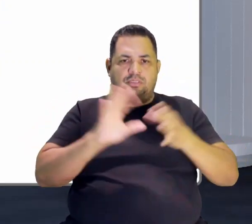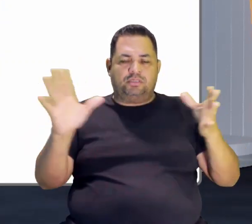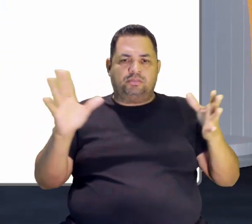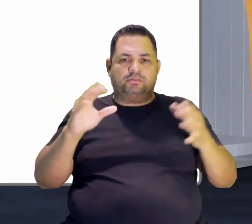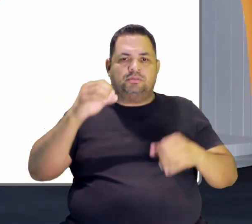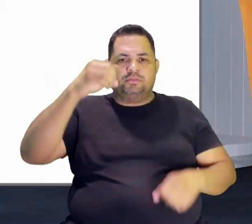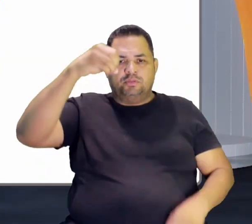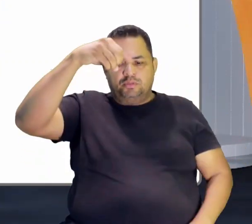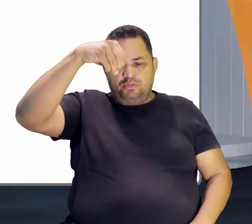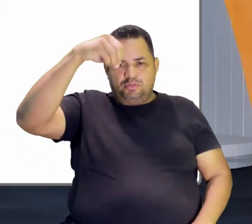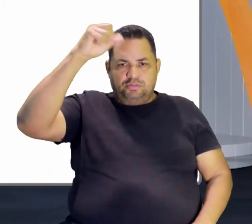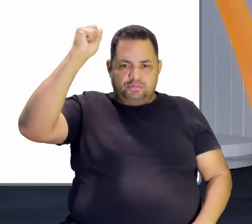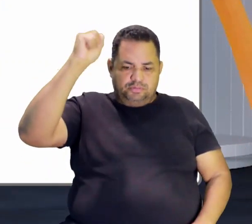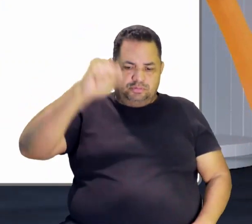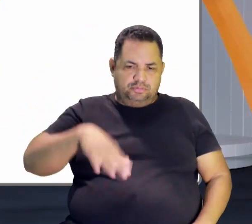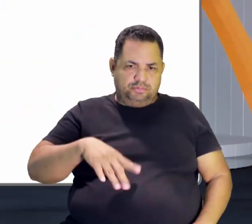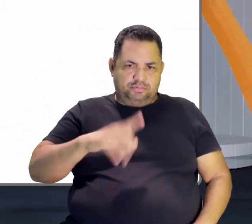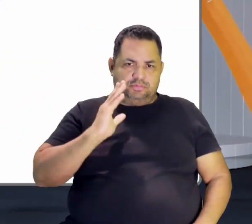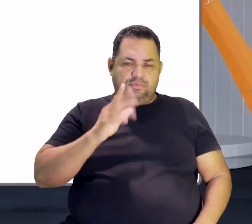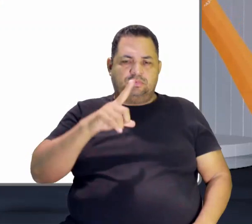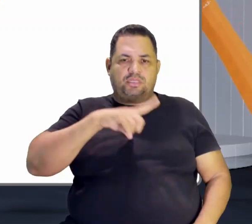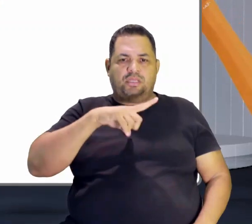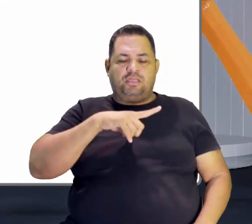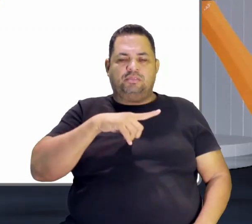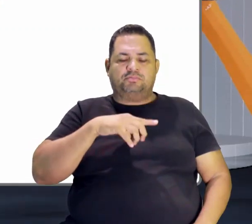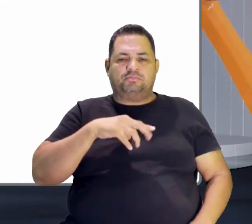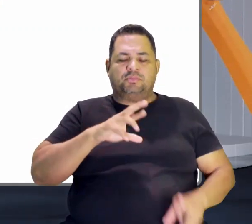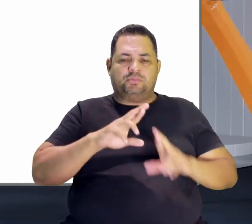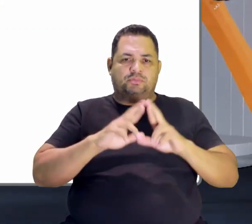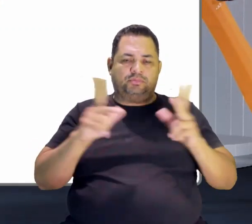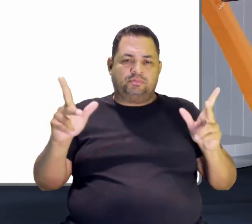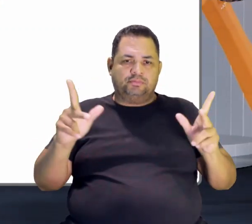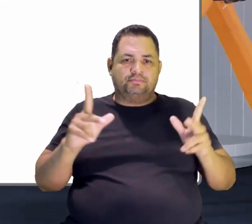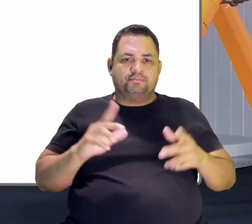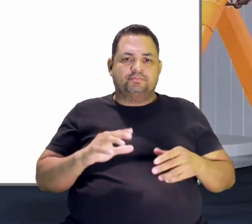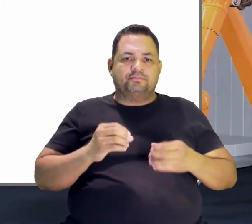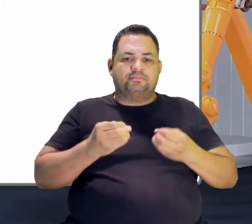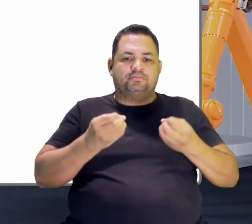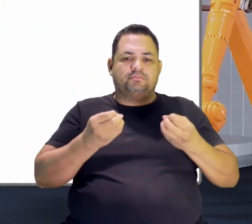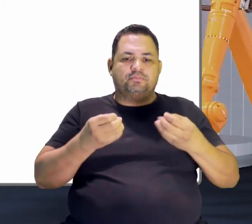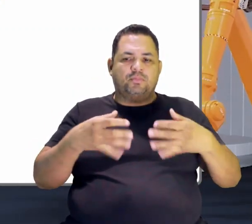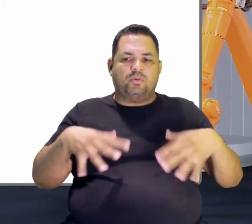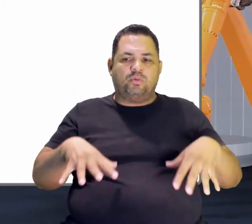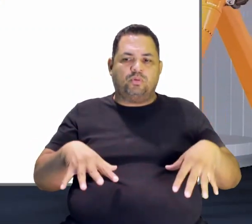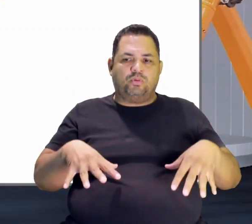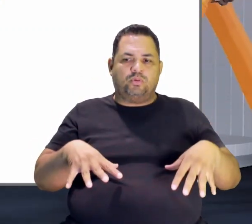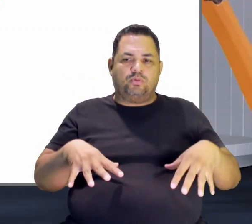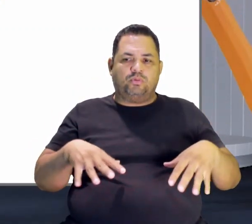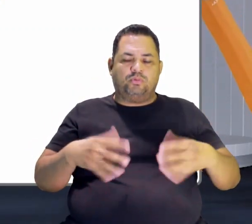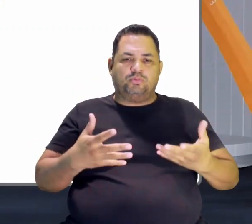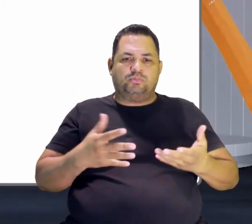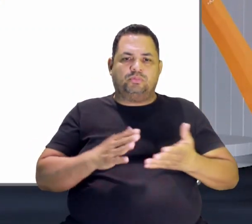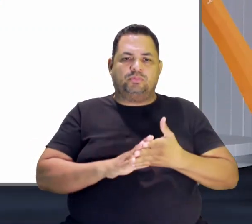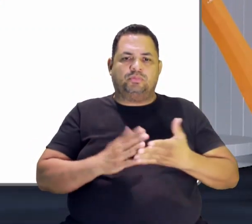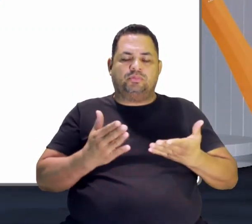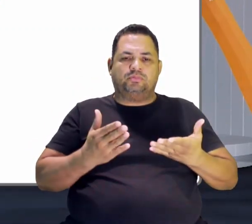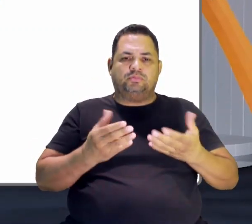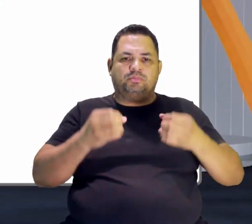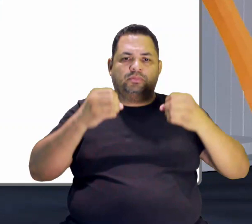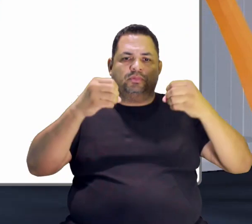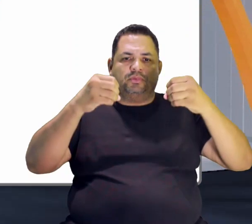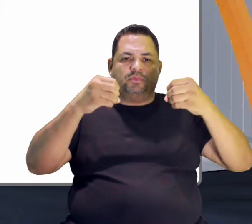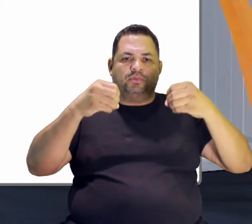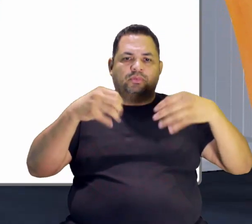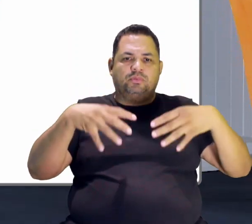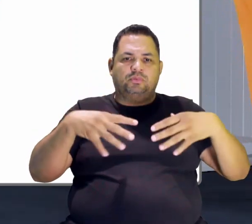você jogar, você já deu uma velocidade inicial diferente. Se você deixar cair, então em queda livre é quando